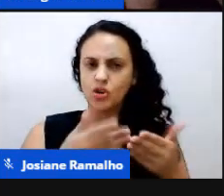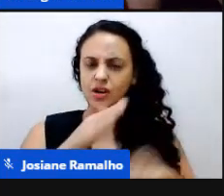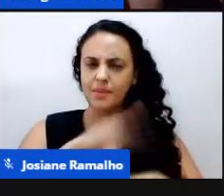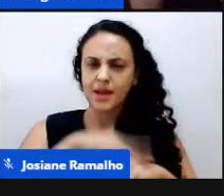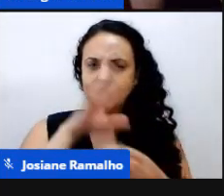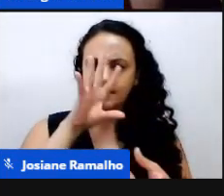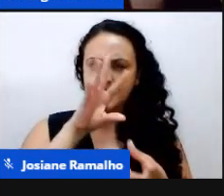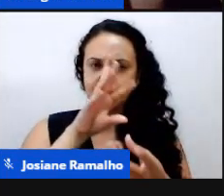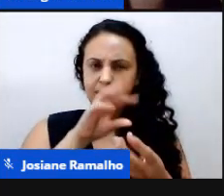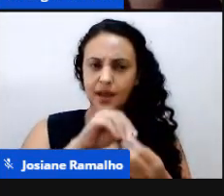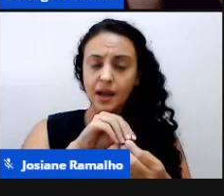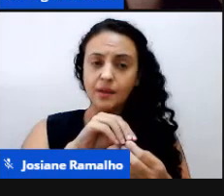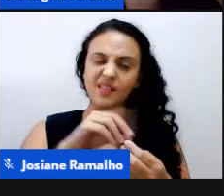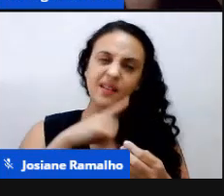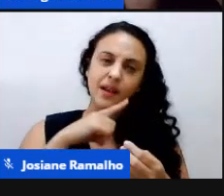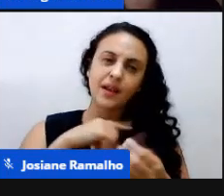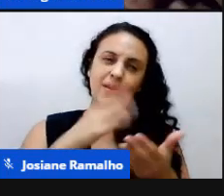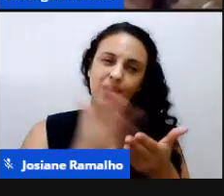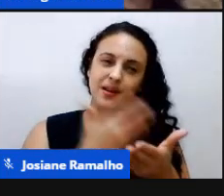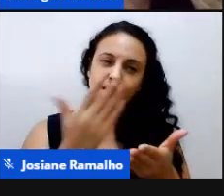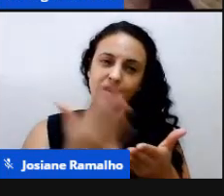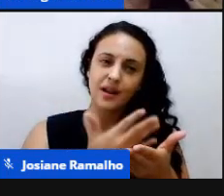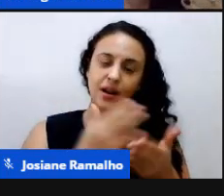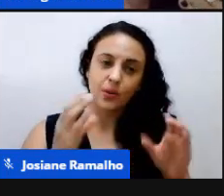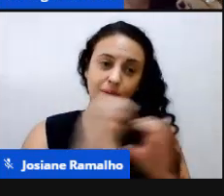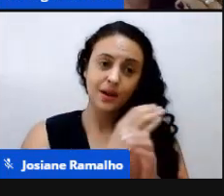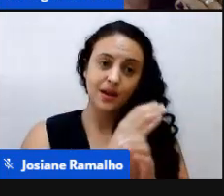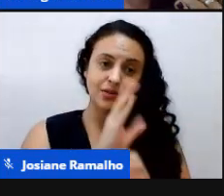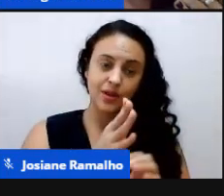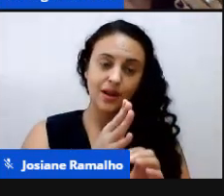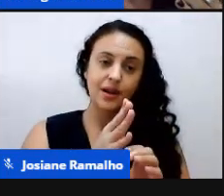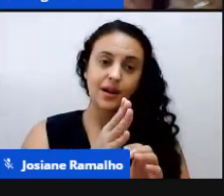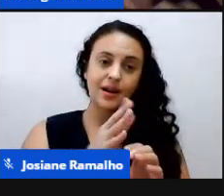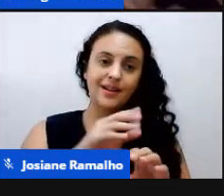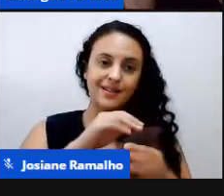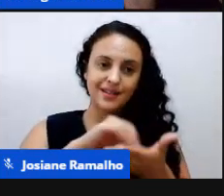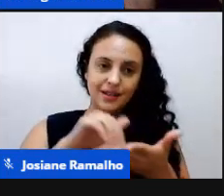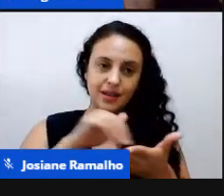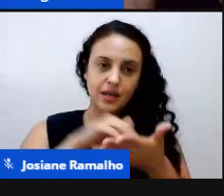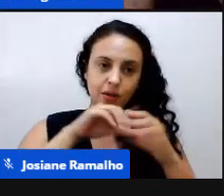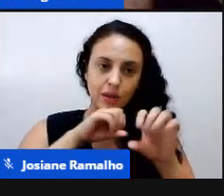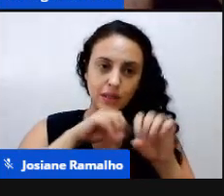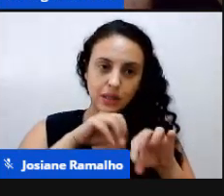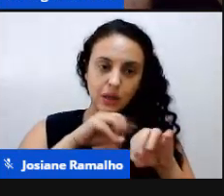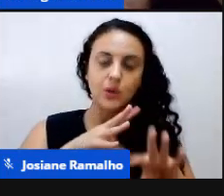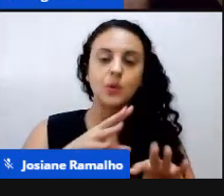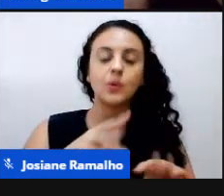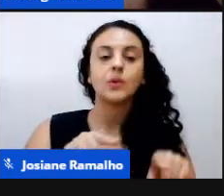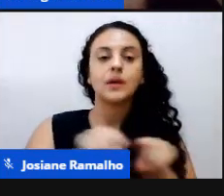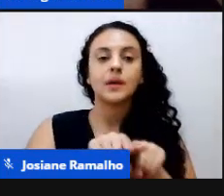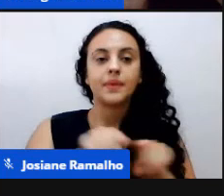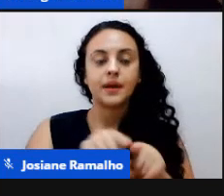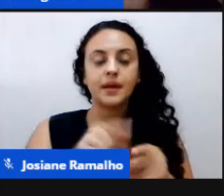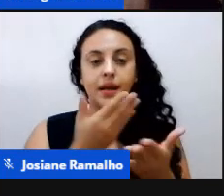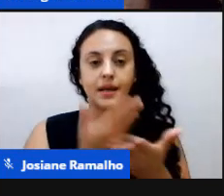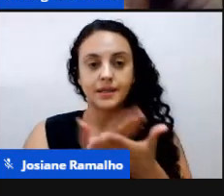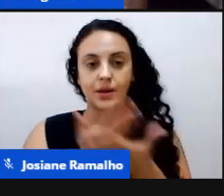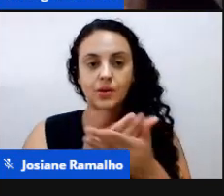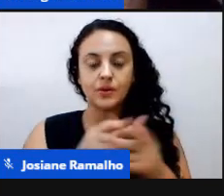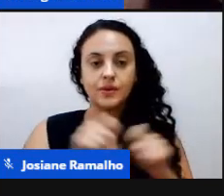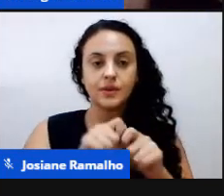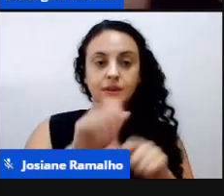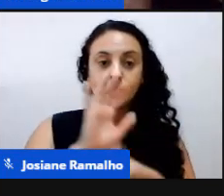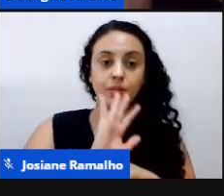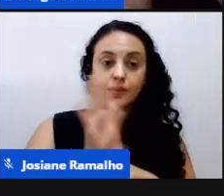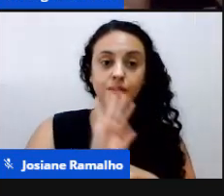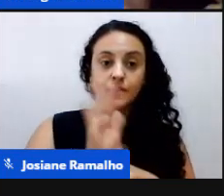vem o caderno pronto da CEMED, vem as aulas, eu vou fazer por vídeo.